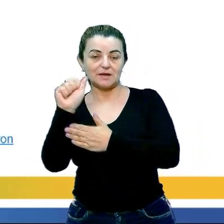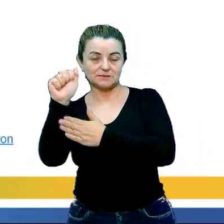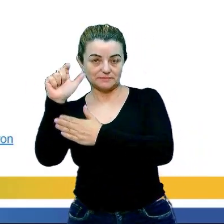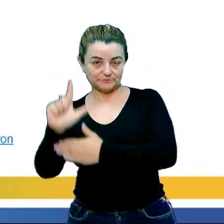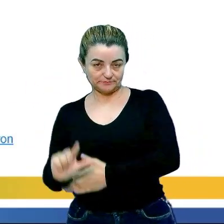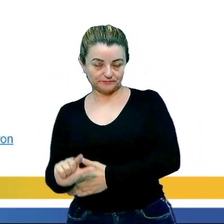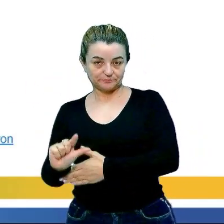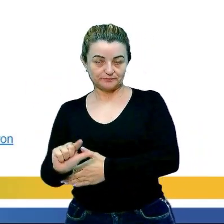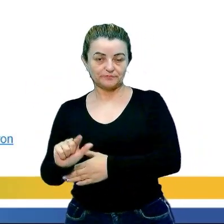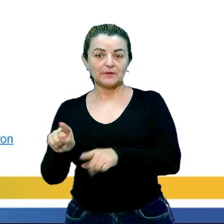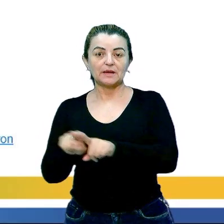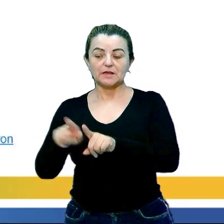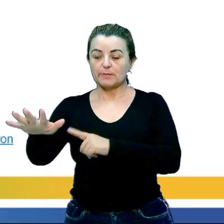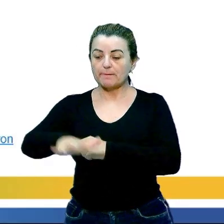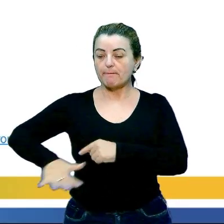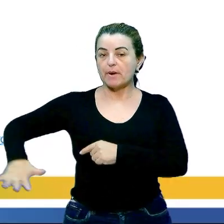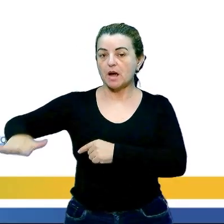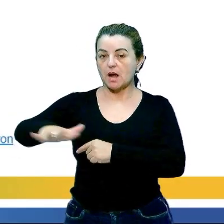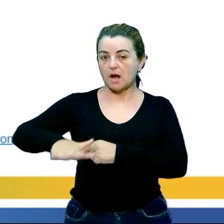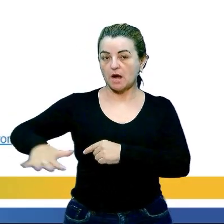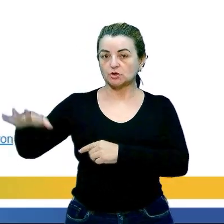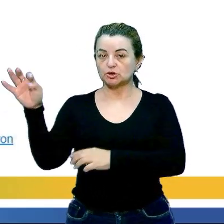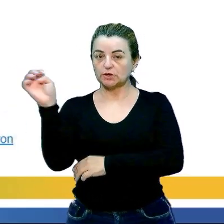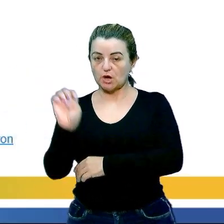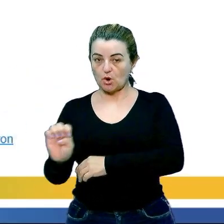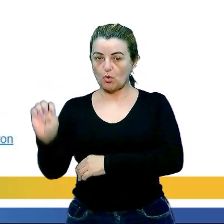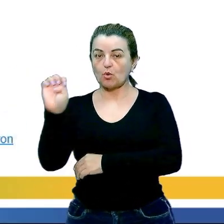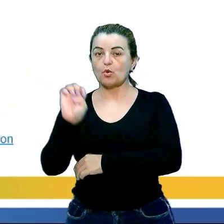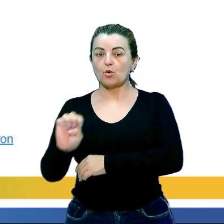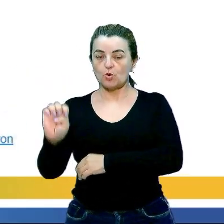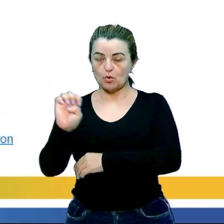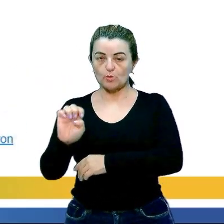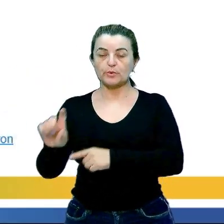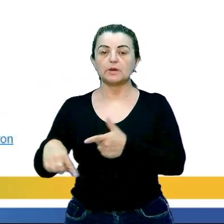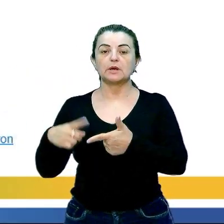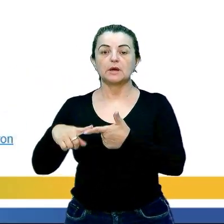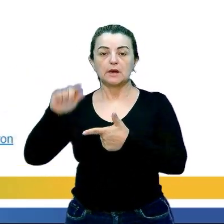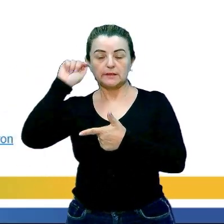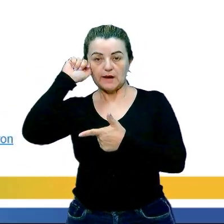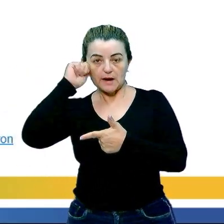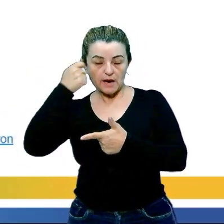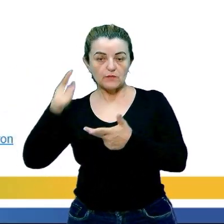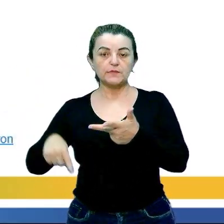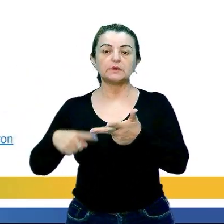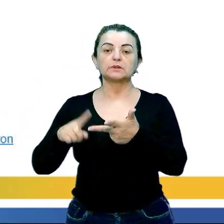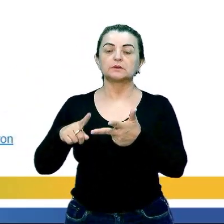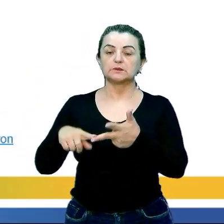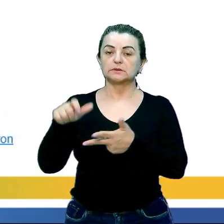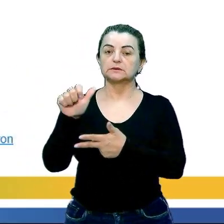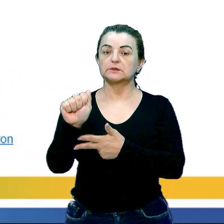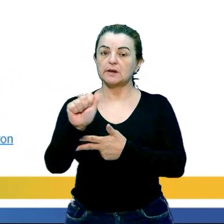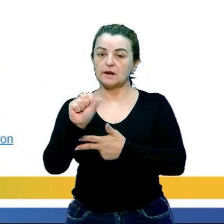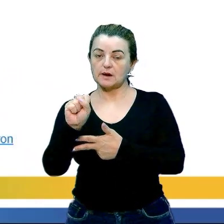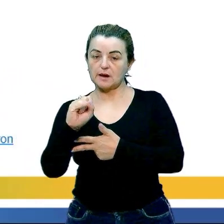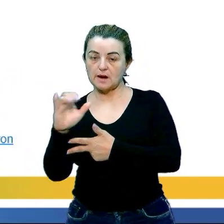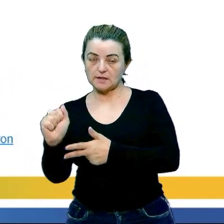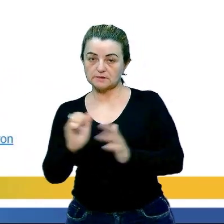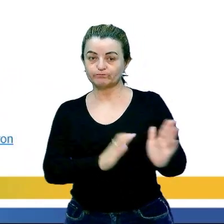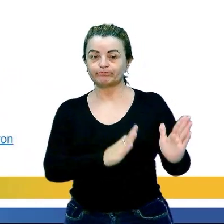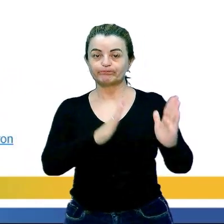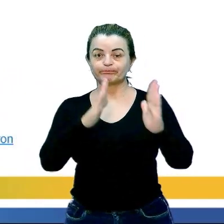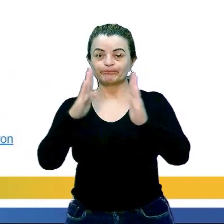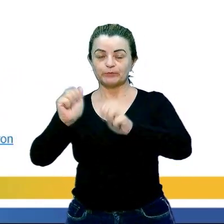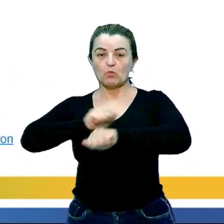E também parte da Europa e da Ásia e da África. Né? Esse período do Império, ele foi o período do auge